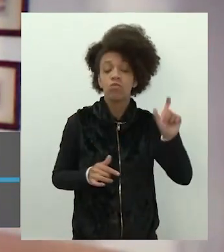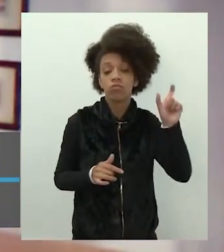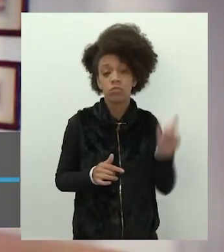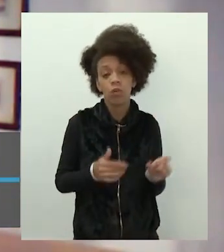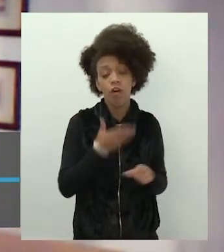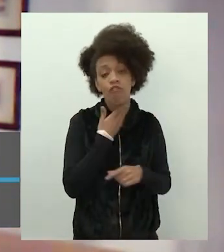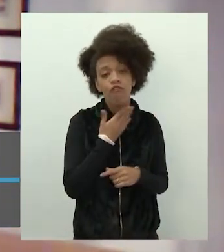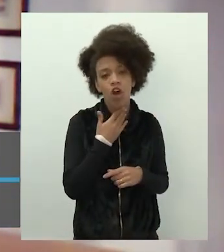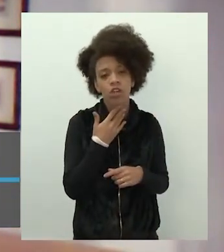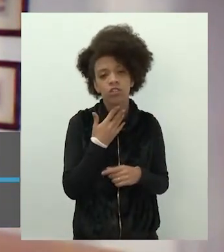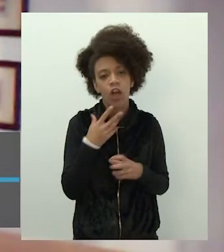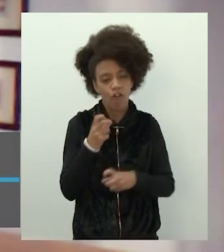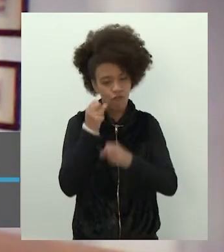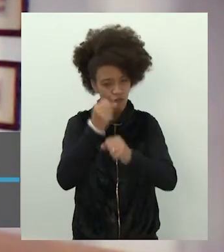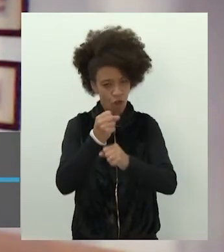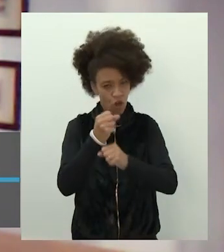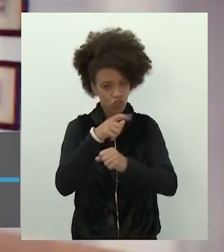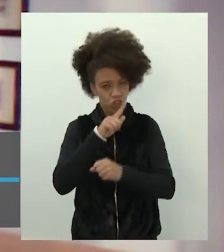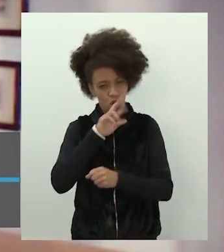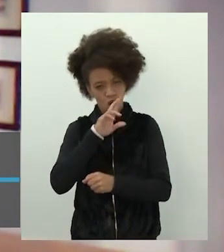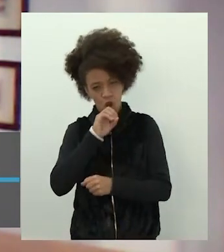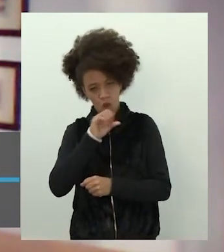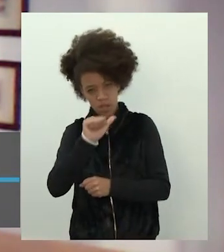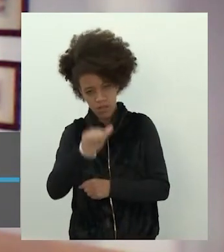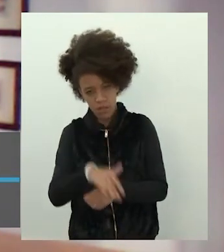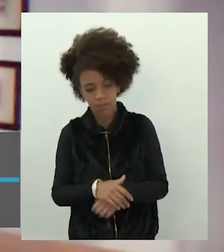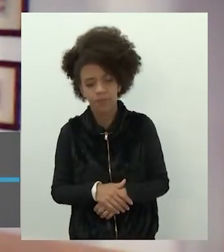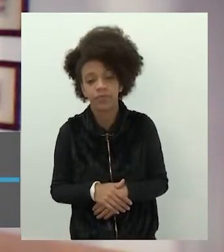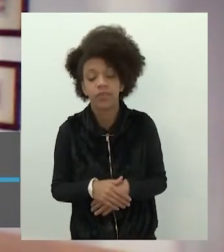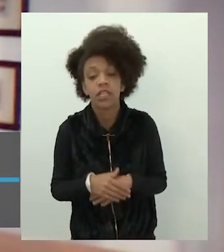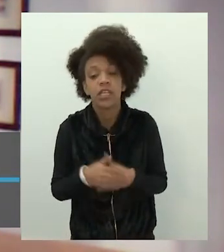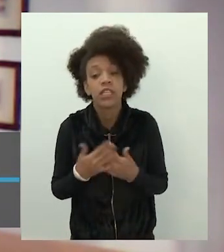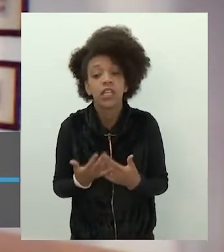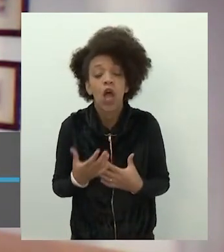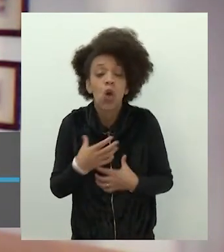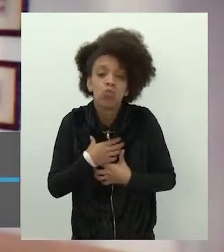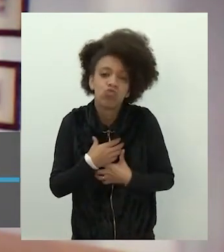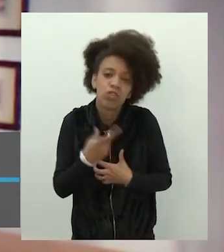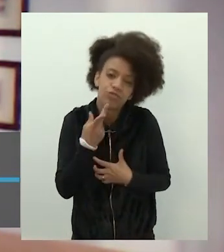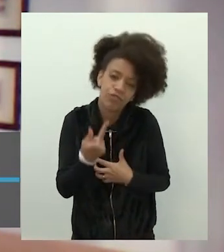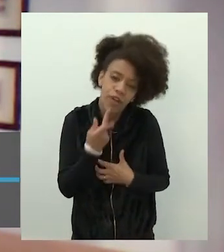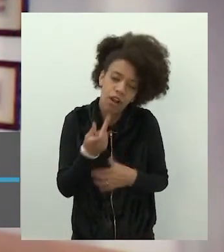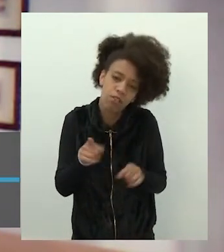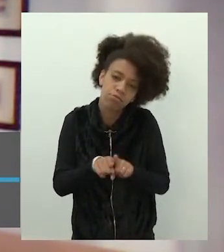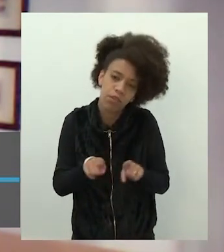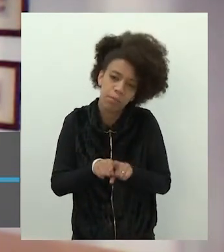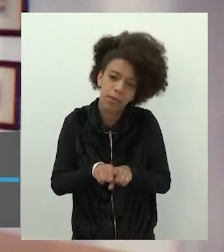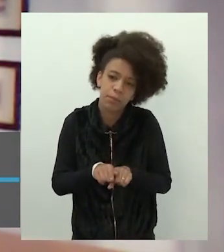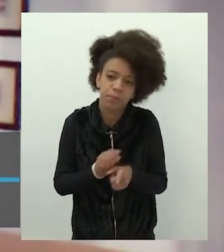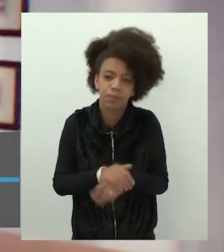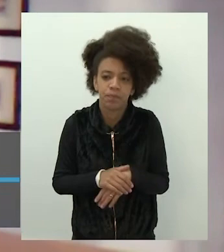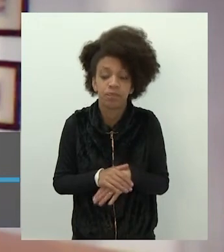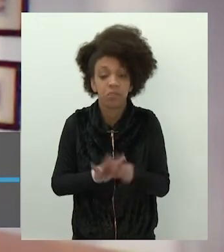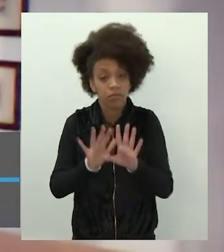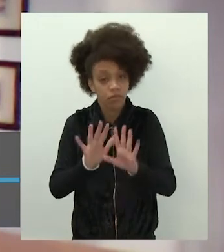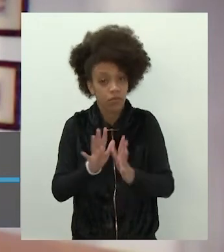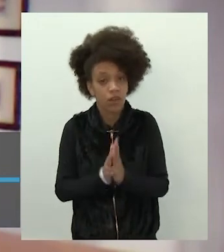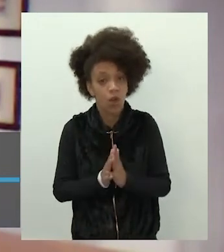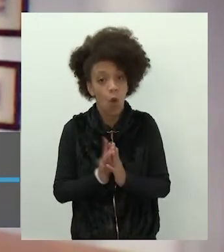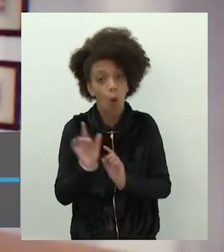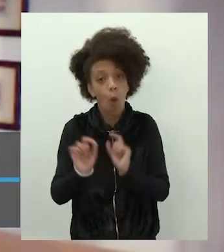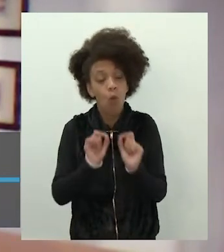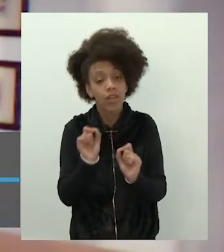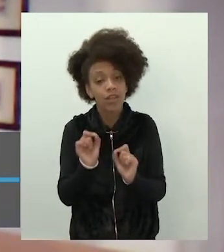voz mais grossa. E o nosso modo de falar também. Agora, tem uma coisa, o que